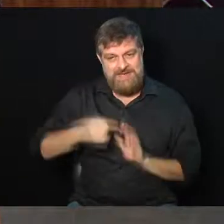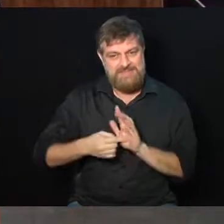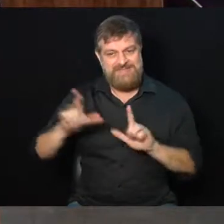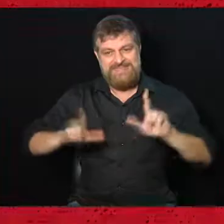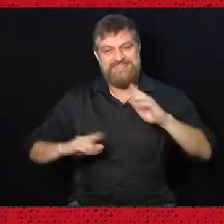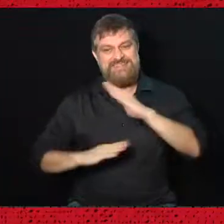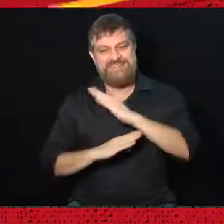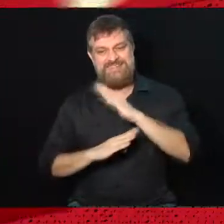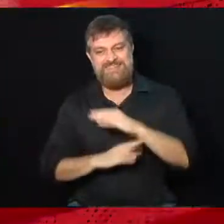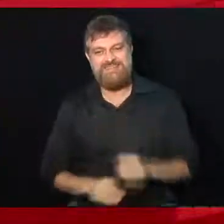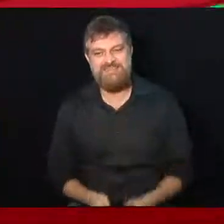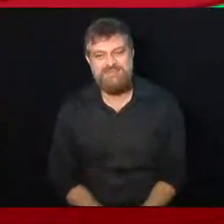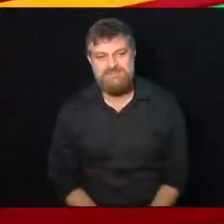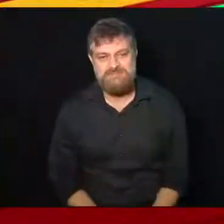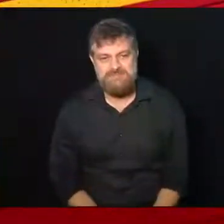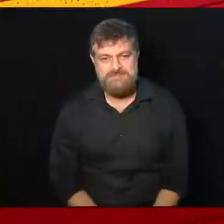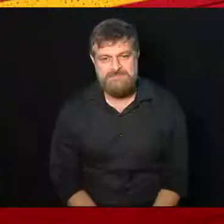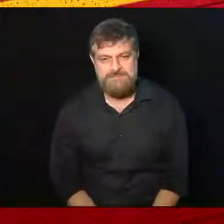Câmara, Campinas.